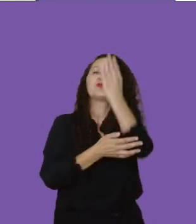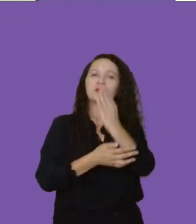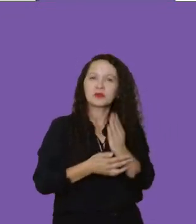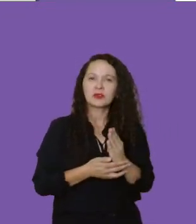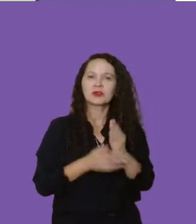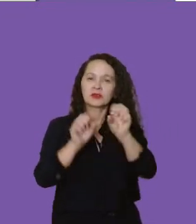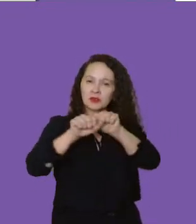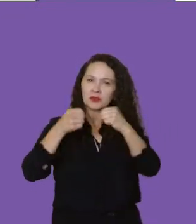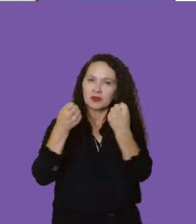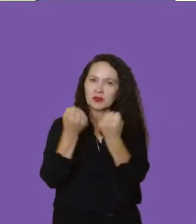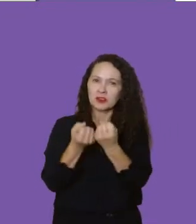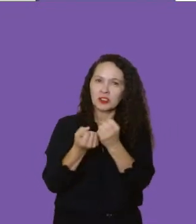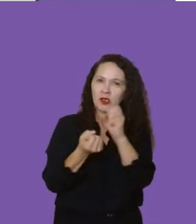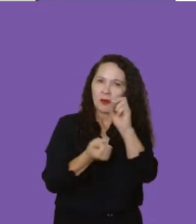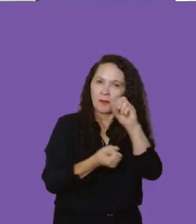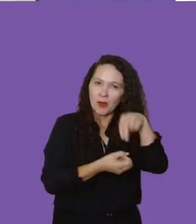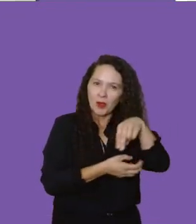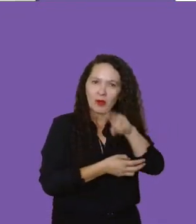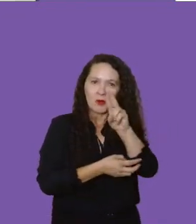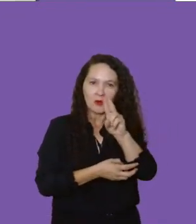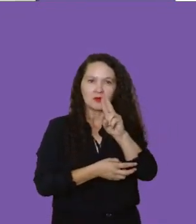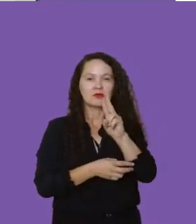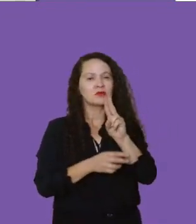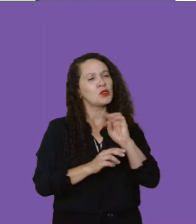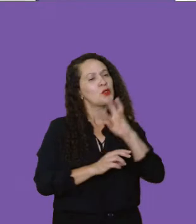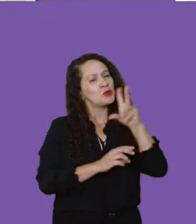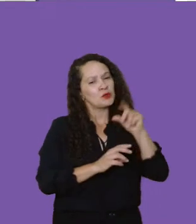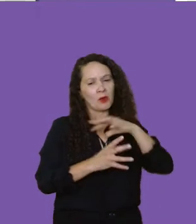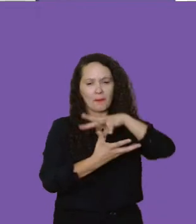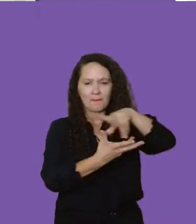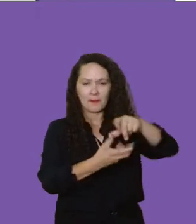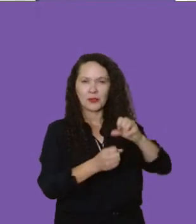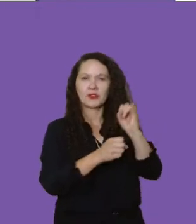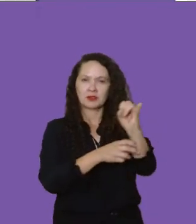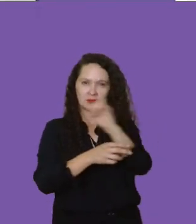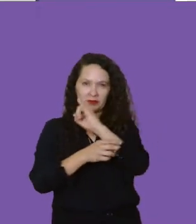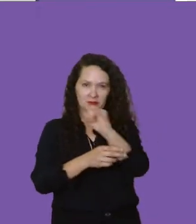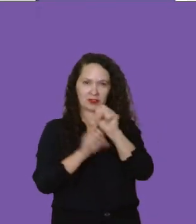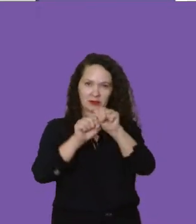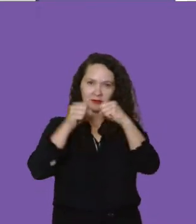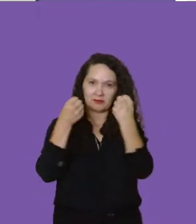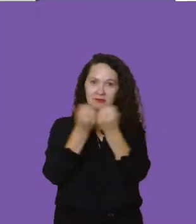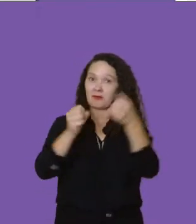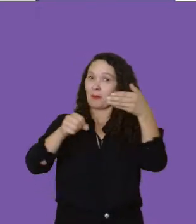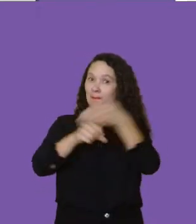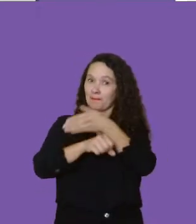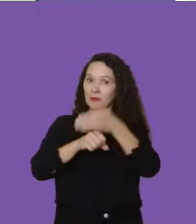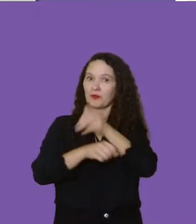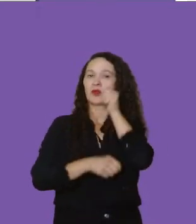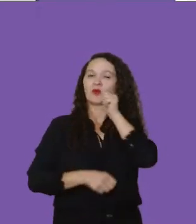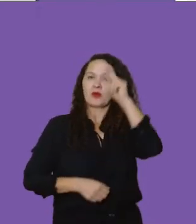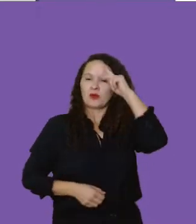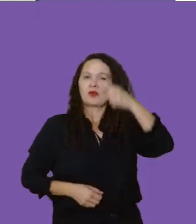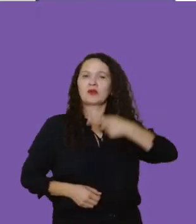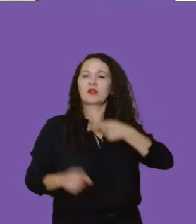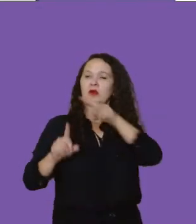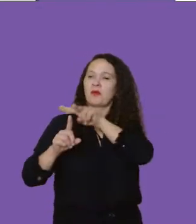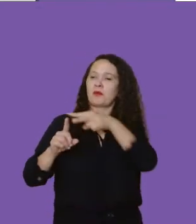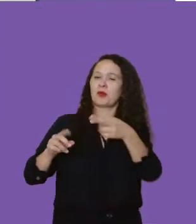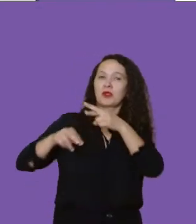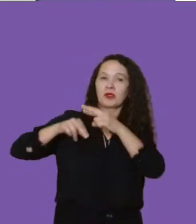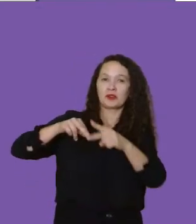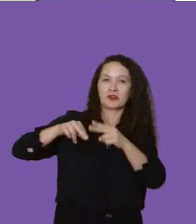no sistema ONU, em todos os sistemas internacionais, participamos como mulher na perspectiva de gênero